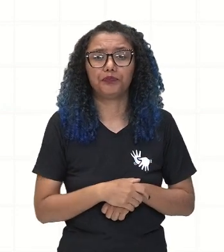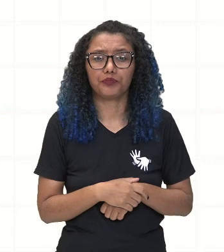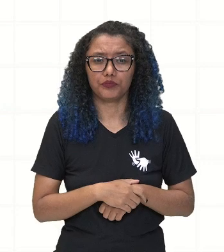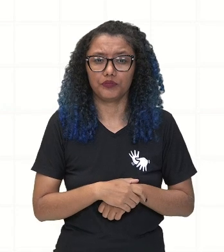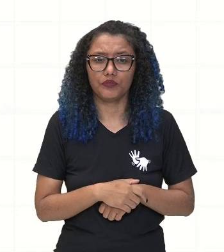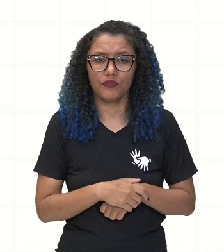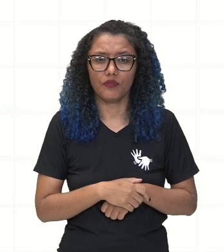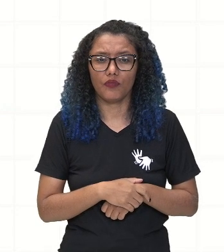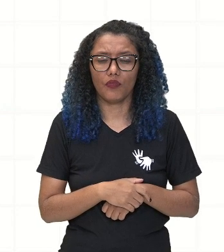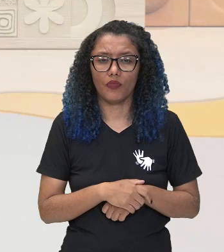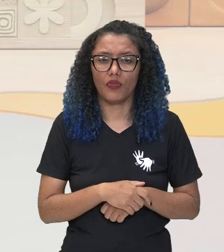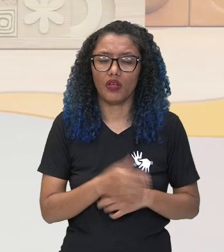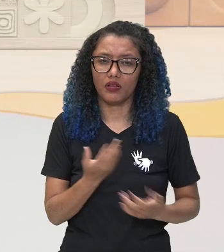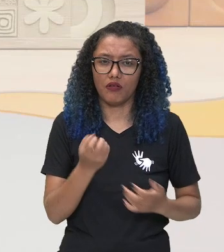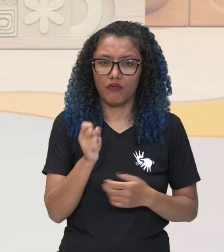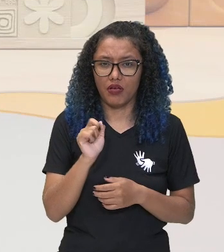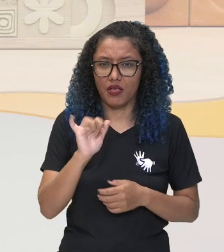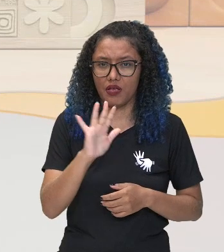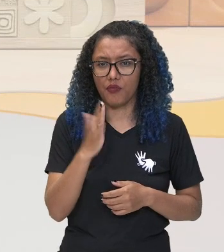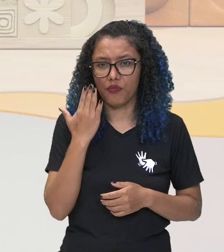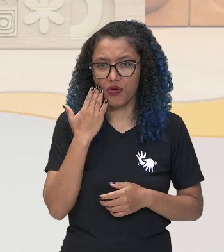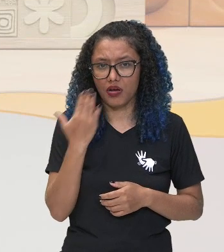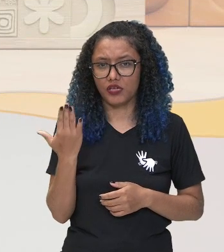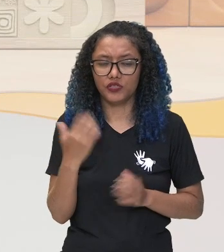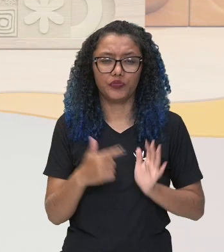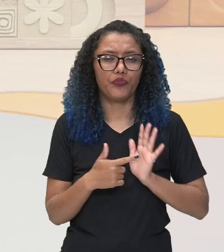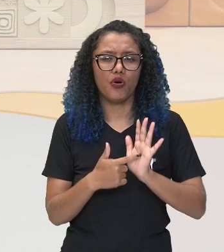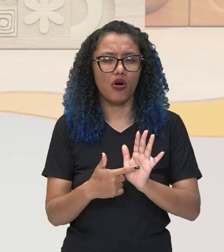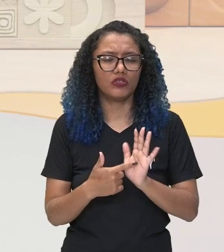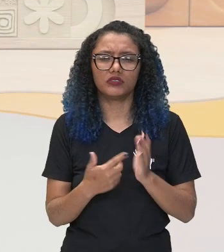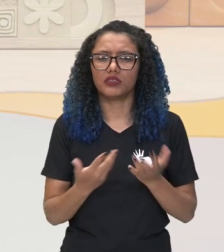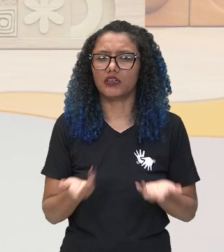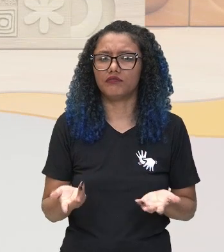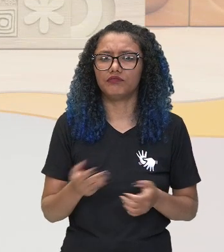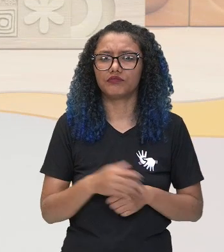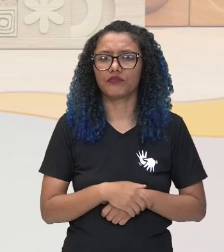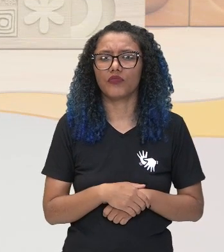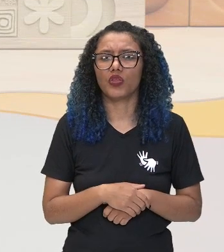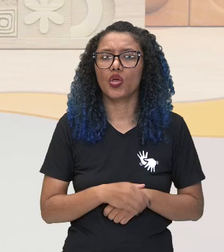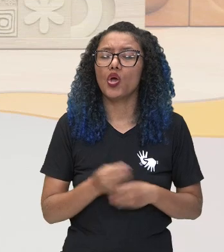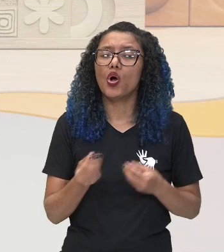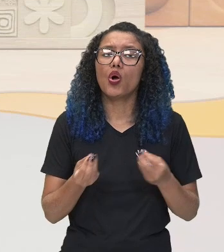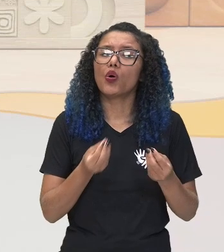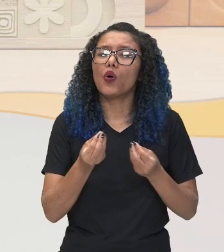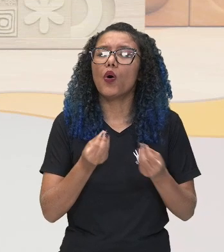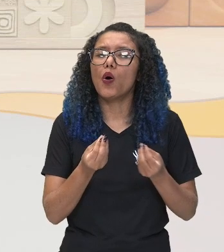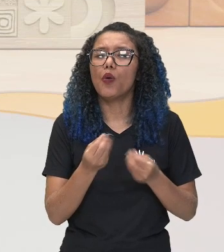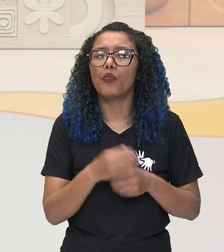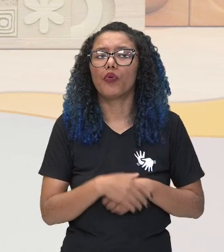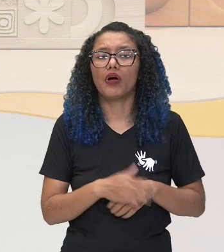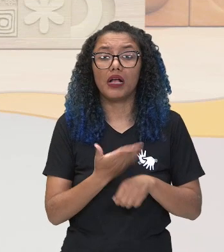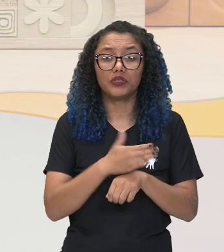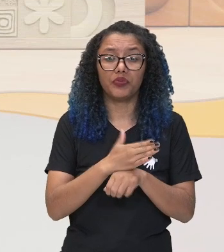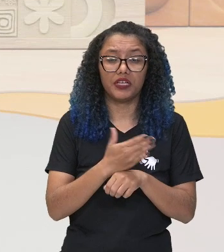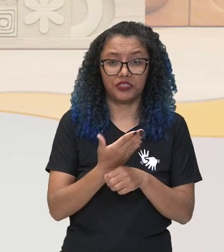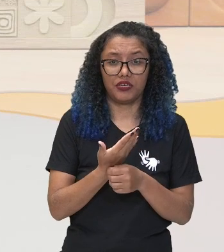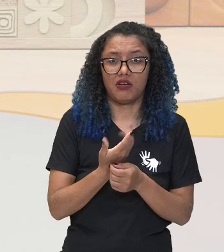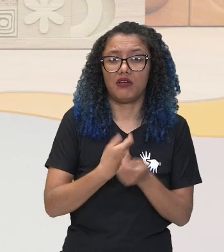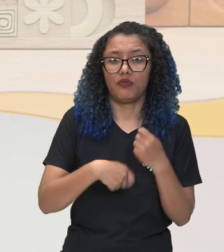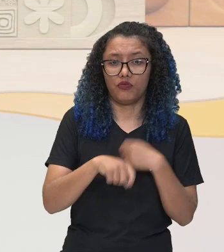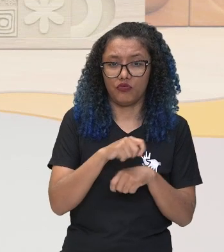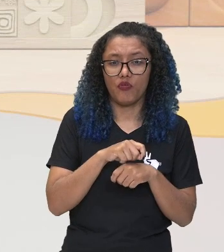nessa imagem que eu tenho justamente o mapa da distribuição das atividades econômicas que existiam na América